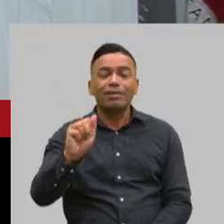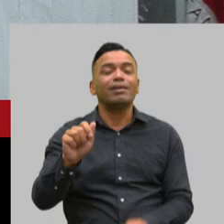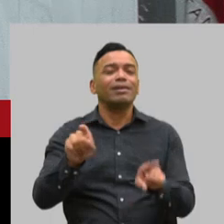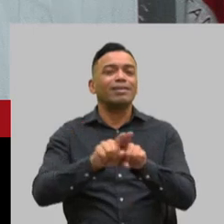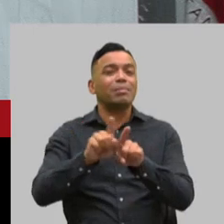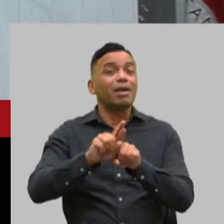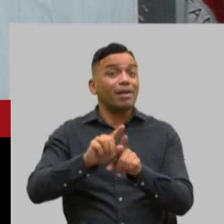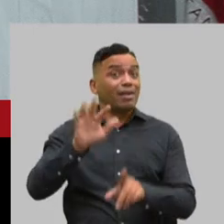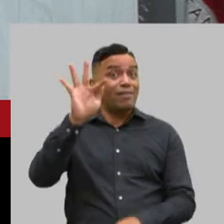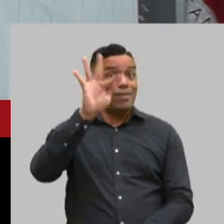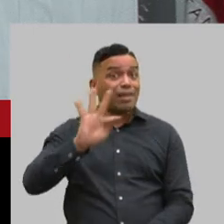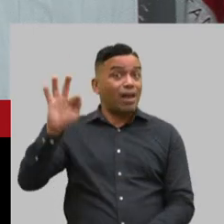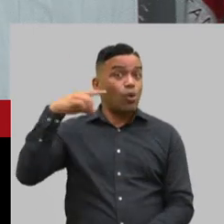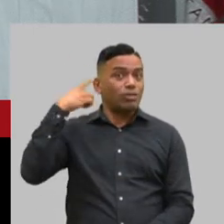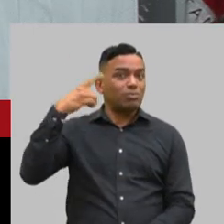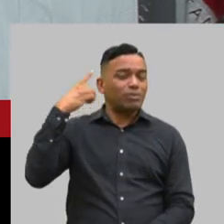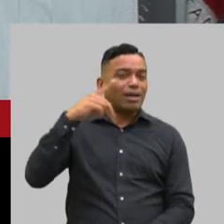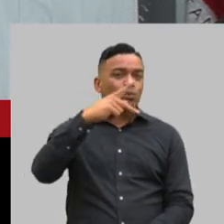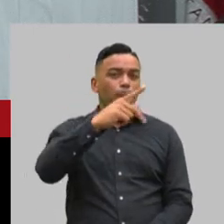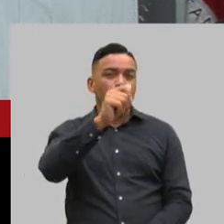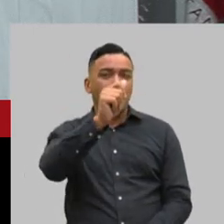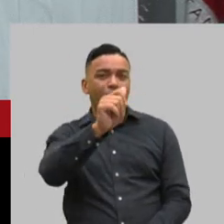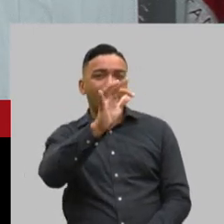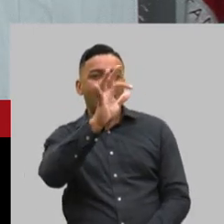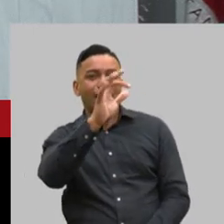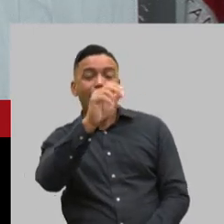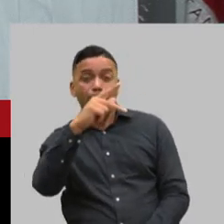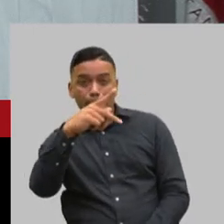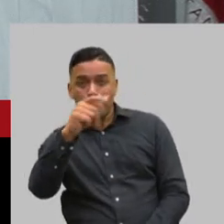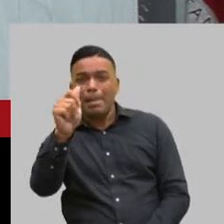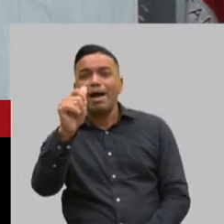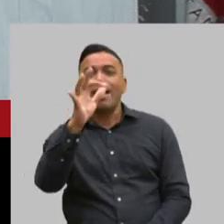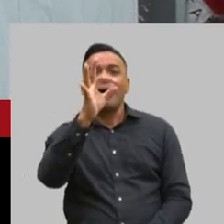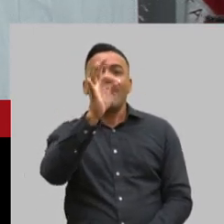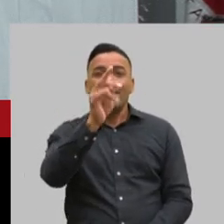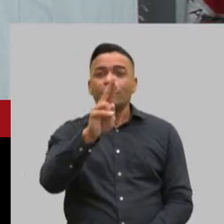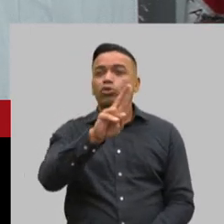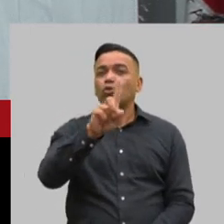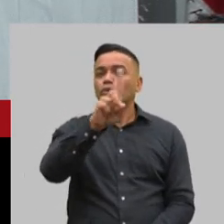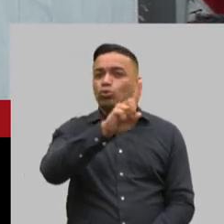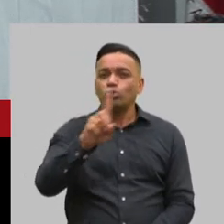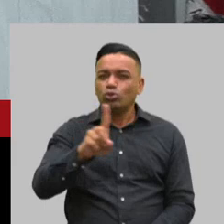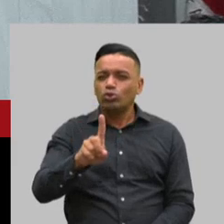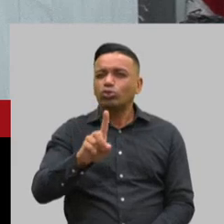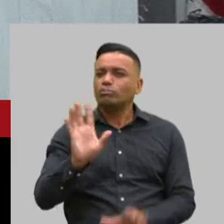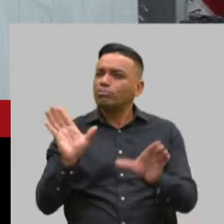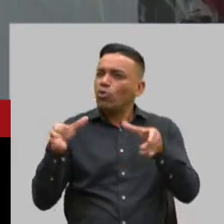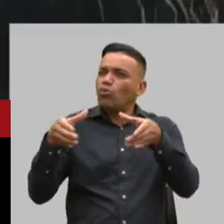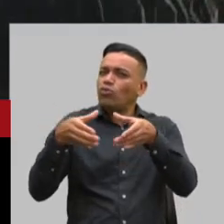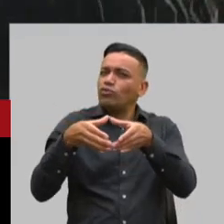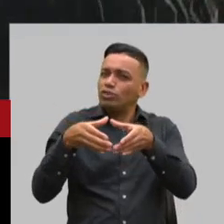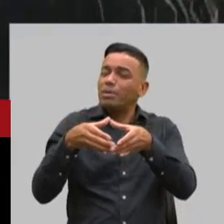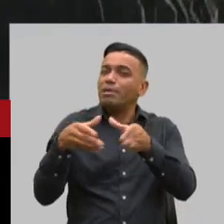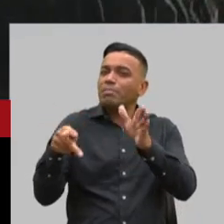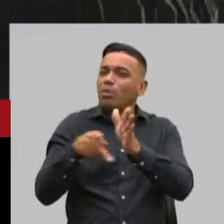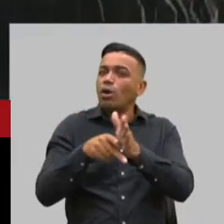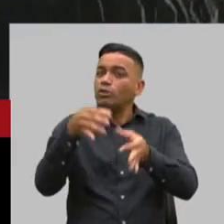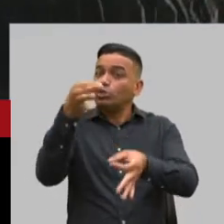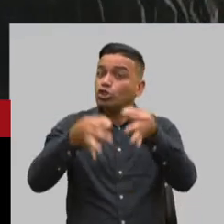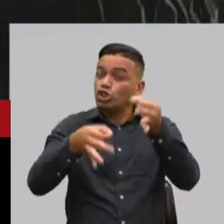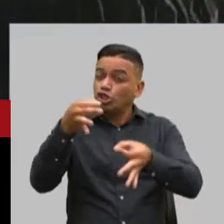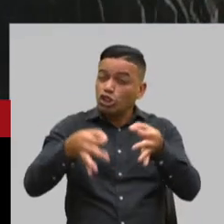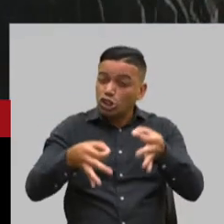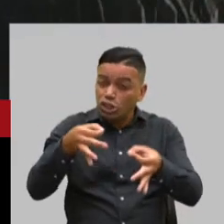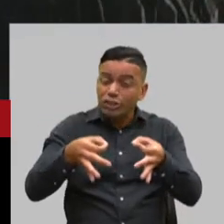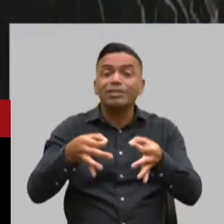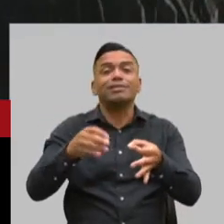muito obrigado pela presença, Patrus. Nós que compomos conjuntamente a Comissão Arquidiocesana de Justiça e Paz, a nossa